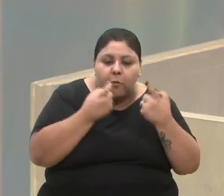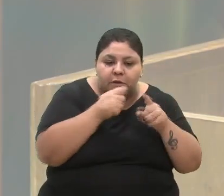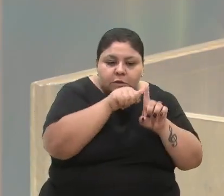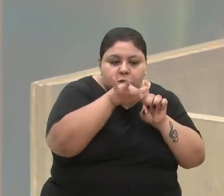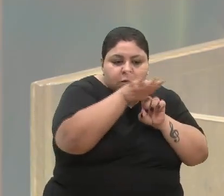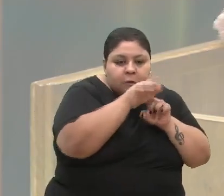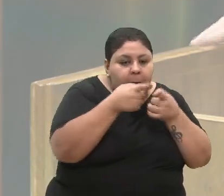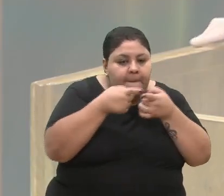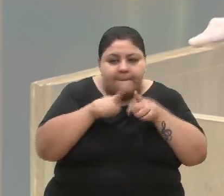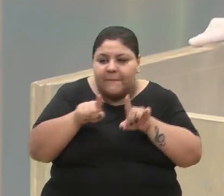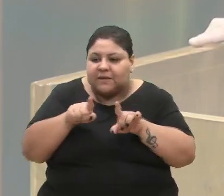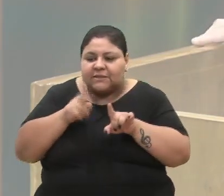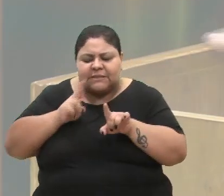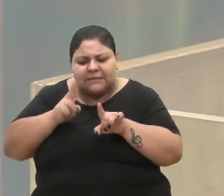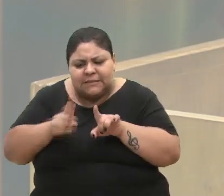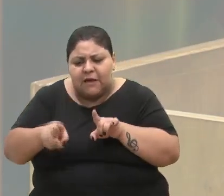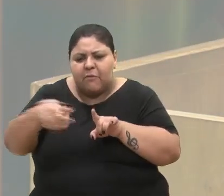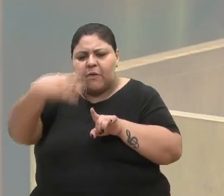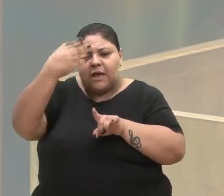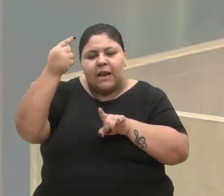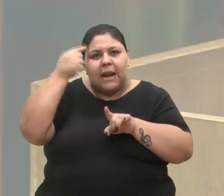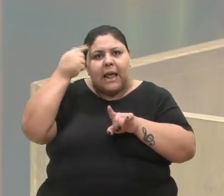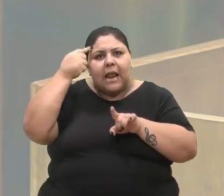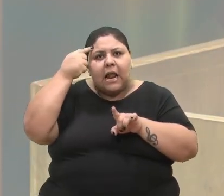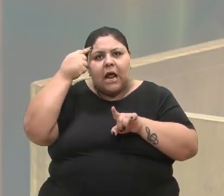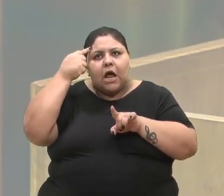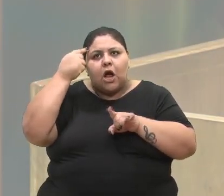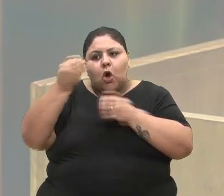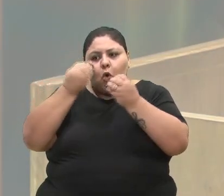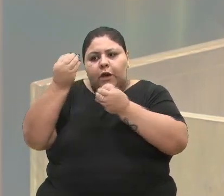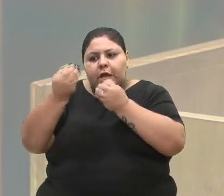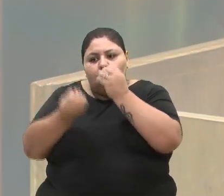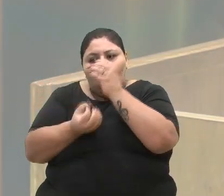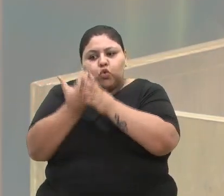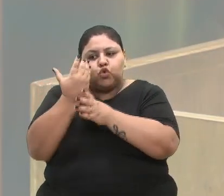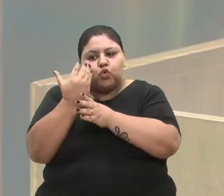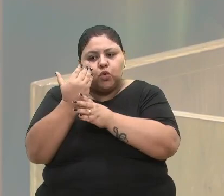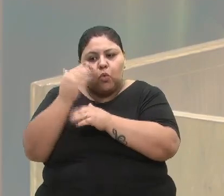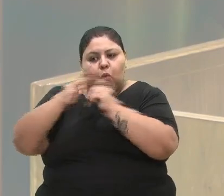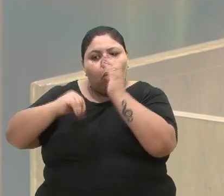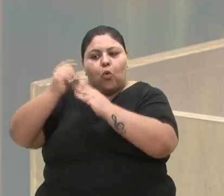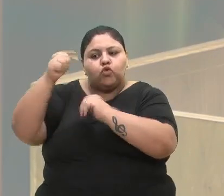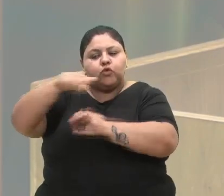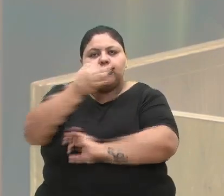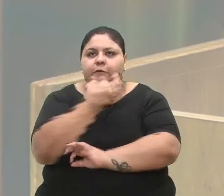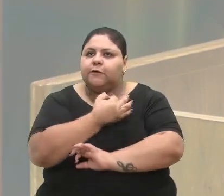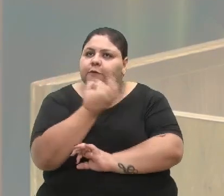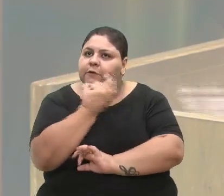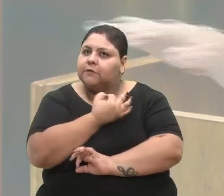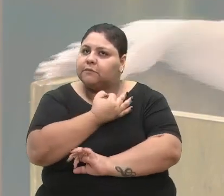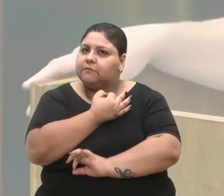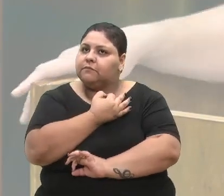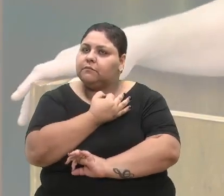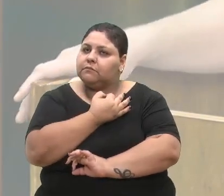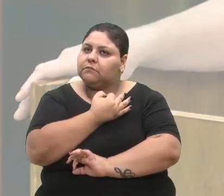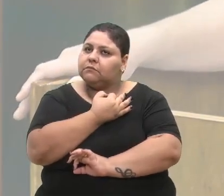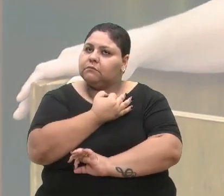sem esquecer, vereador Zanquim, do que formou essa cidade, do que fez essa cidade ser a